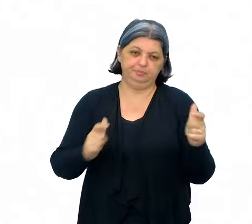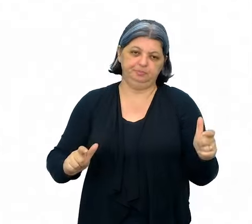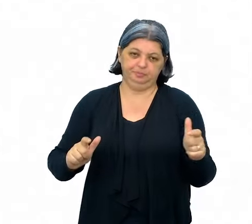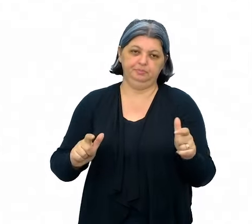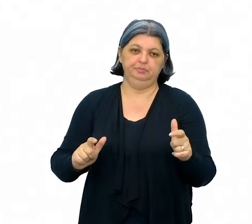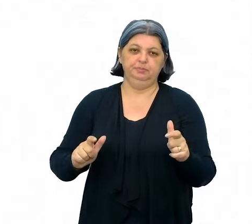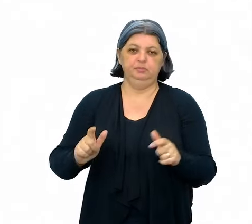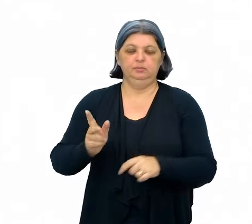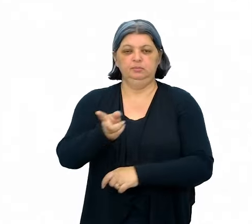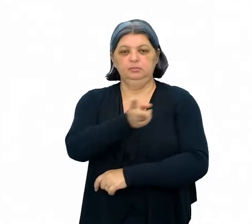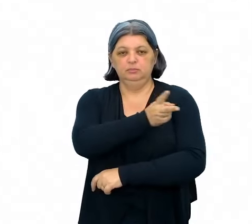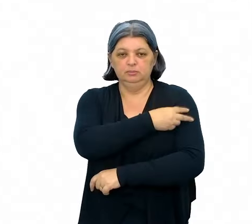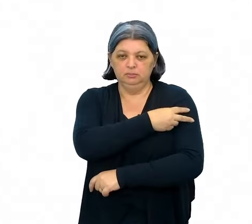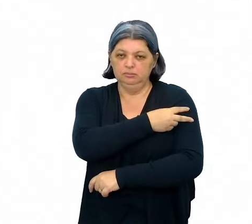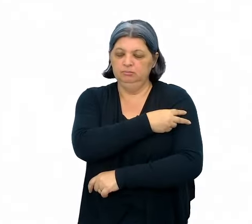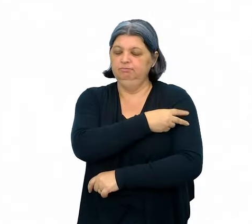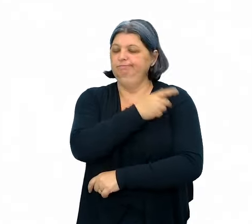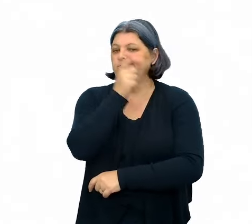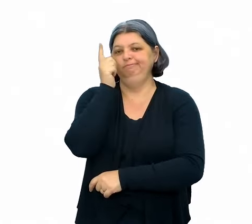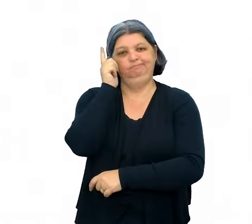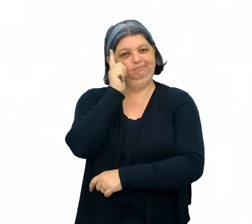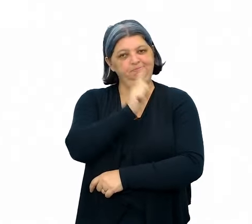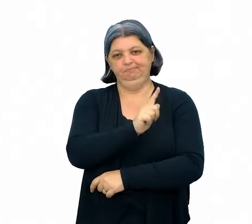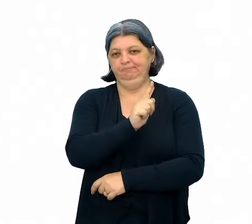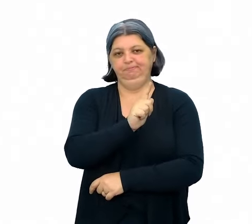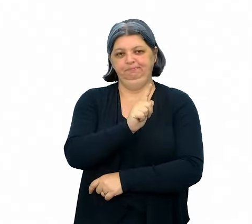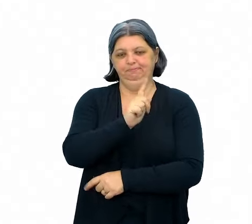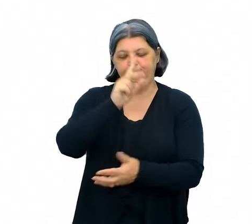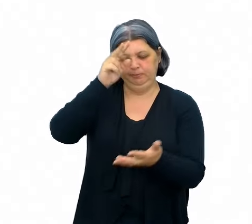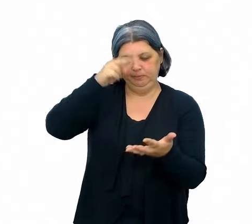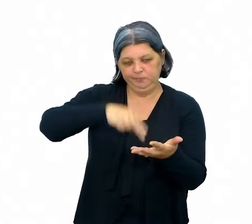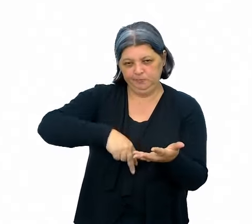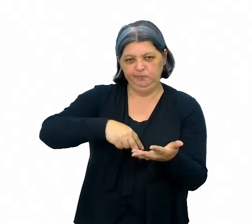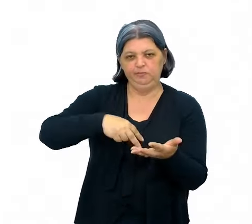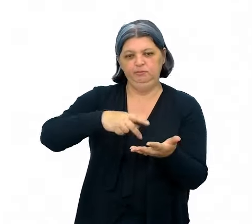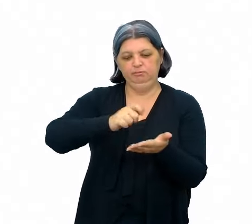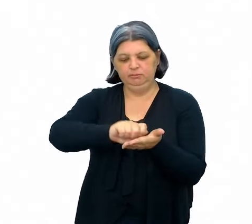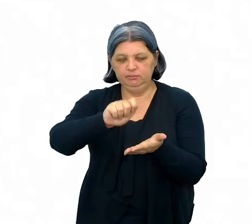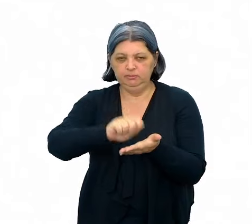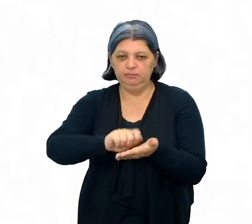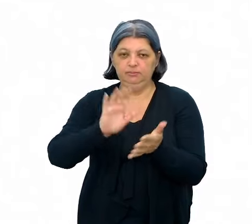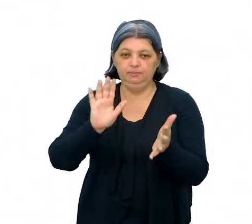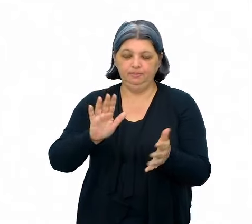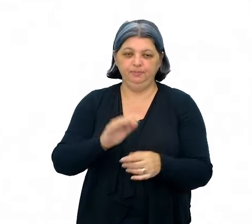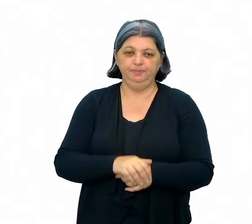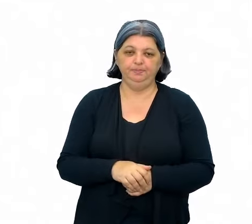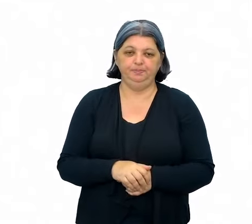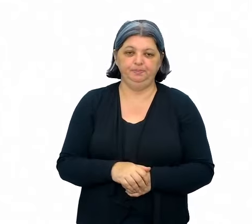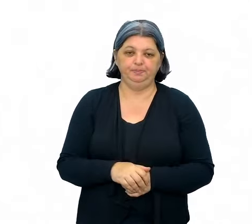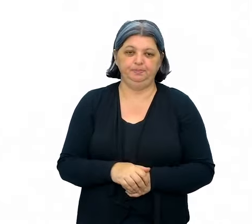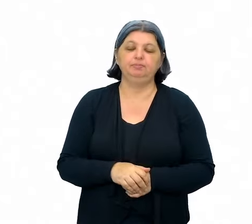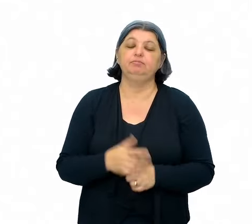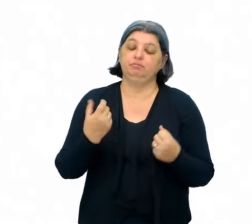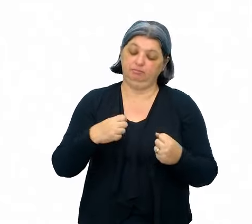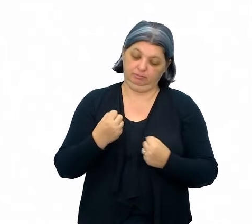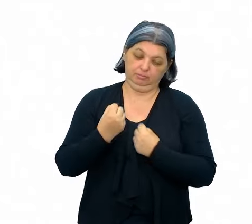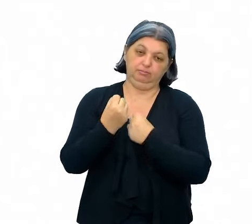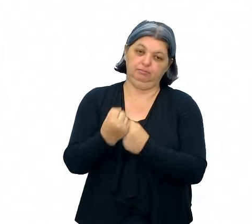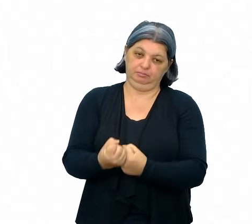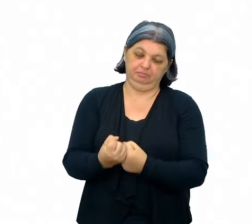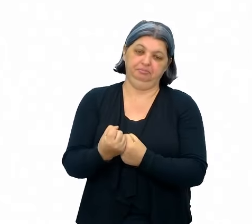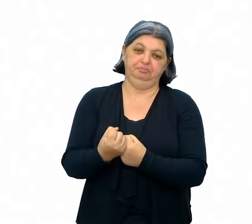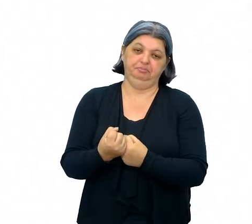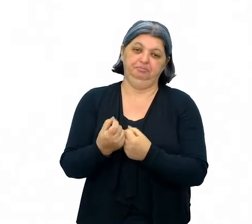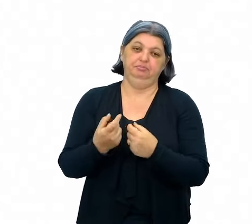anos iniciais que ainda não alcançaram a base alfabética. No entanto, precisam ser apoiados a refletir